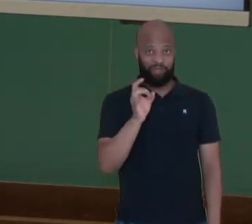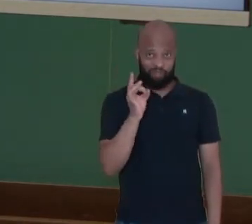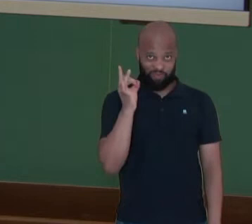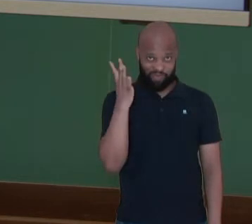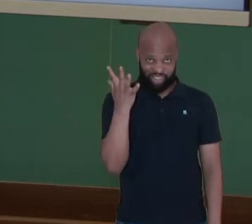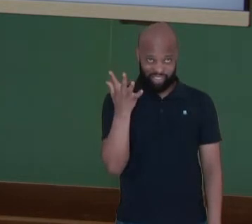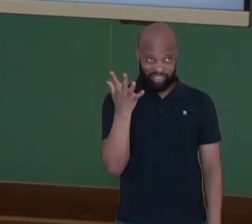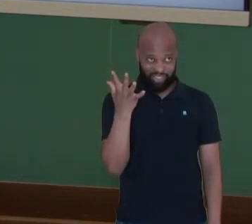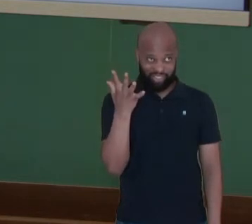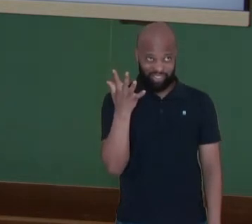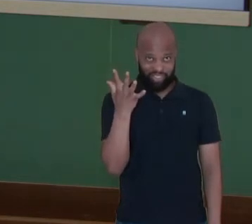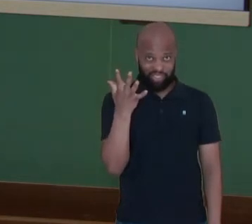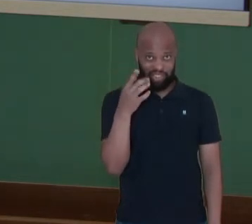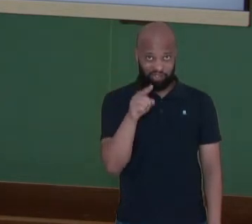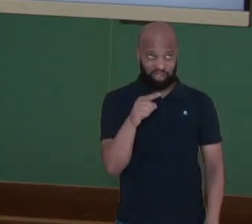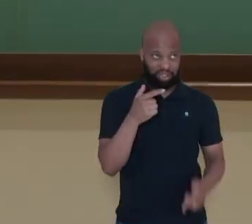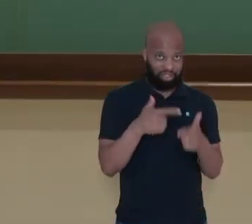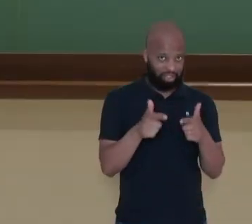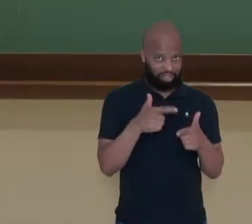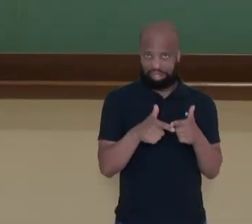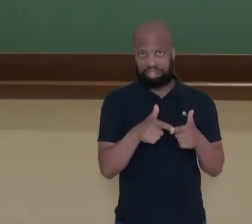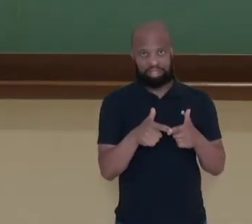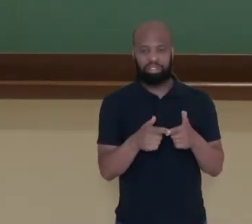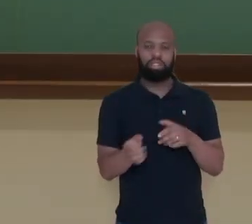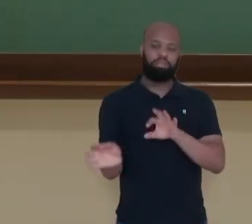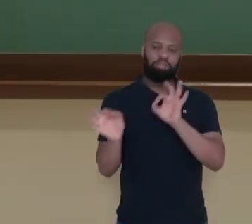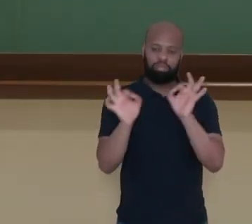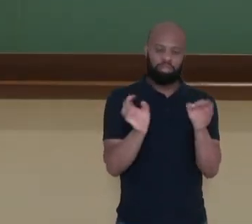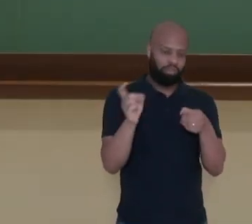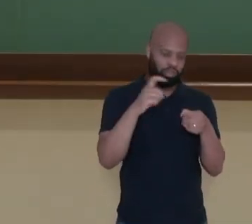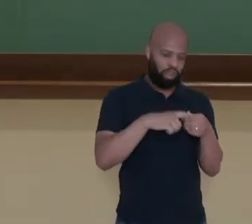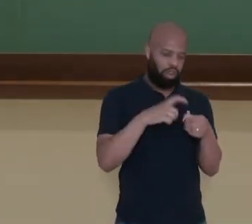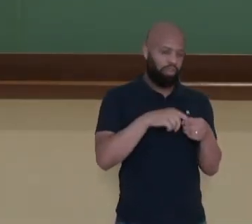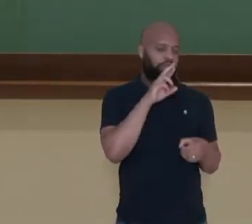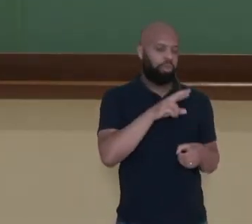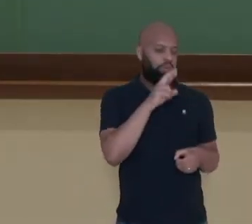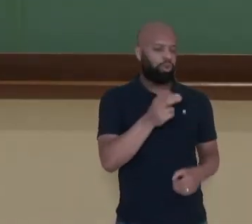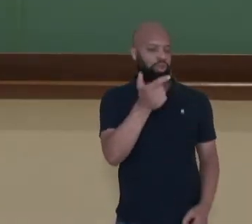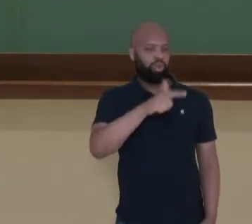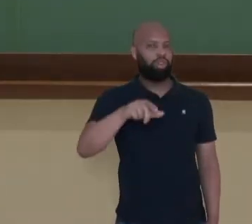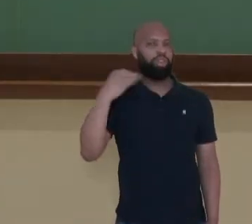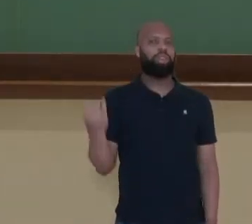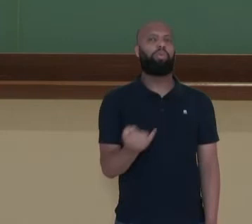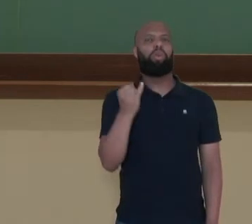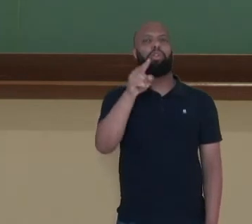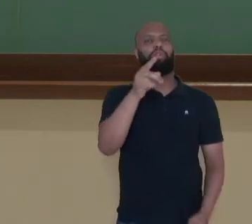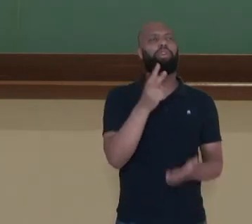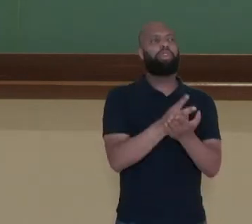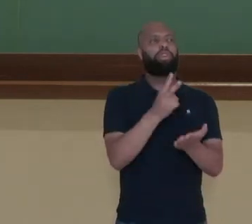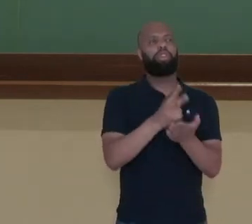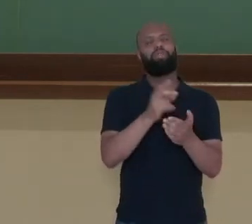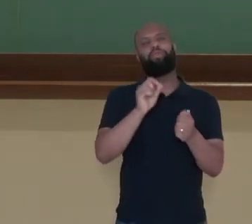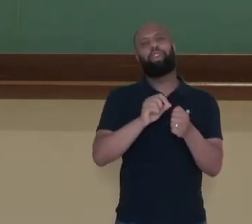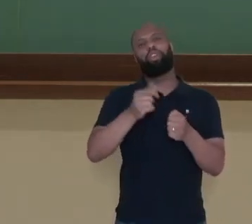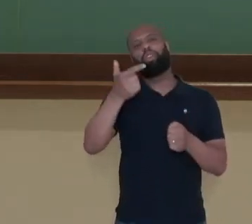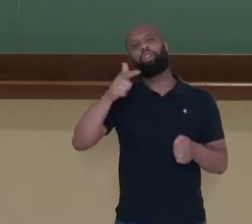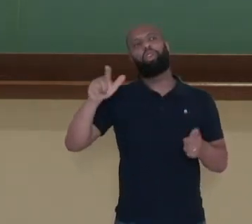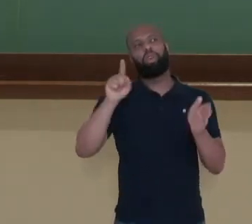Suave? Tá com problema? Volta e resolva essa aula, certo? É importante você sempre refazer o